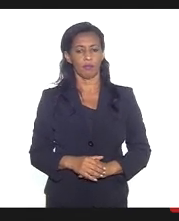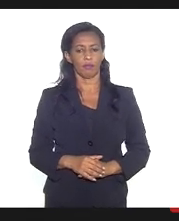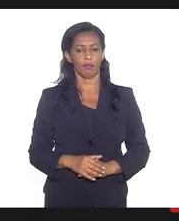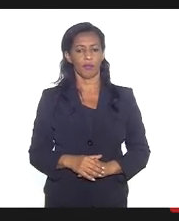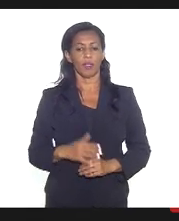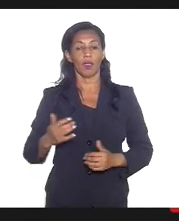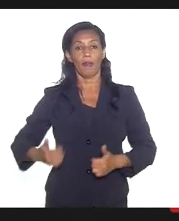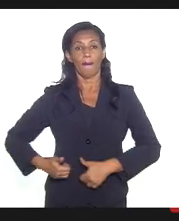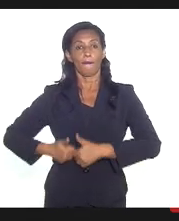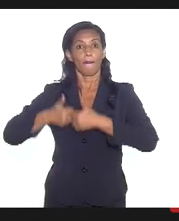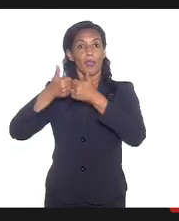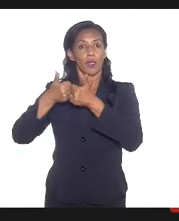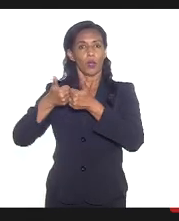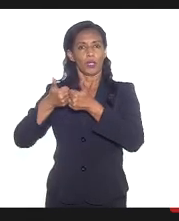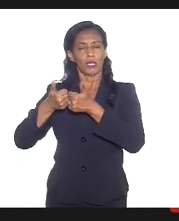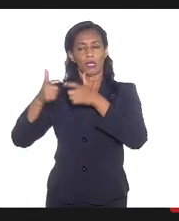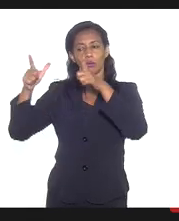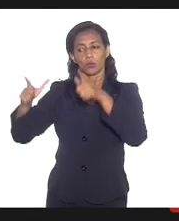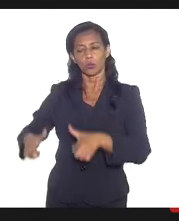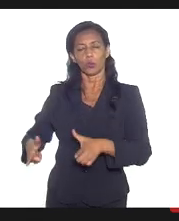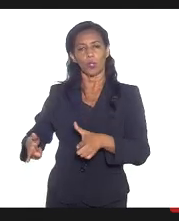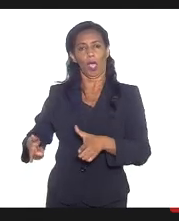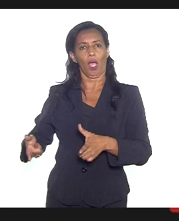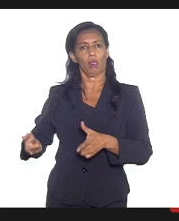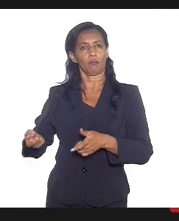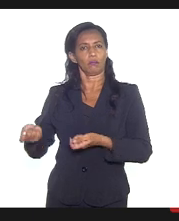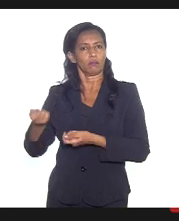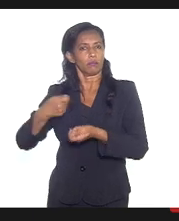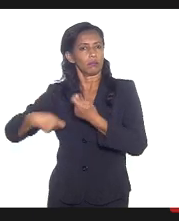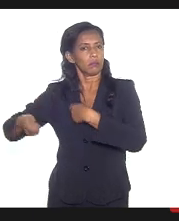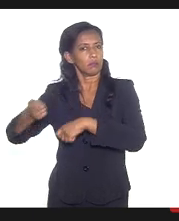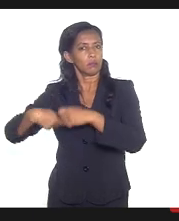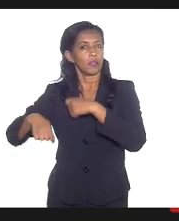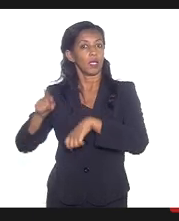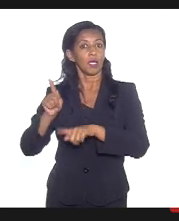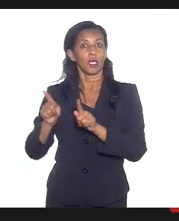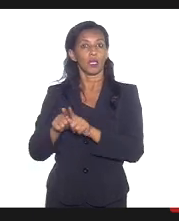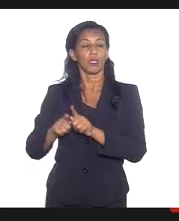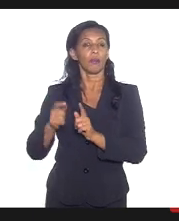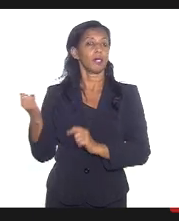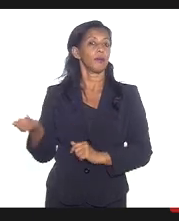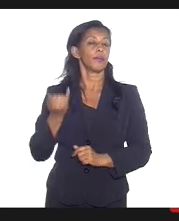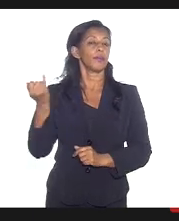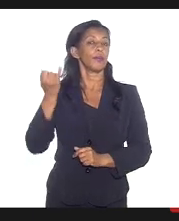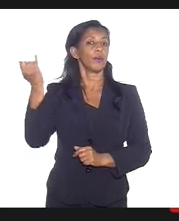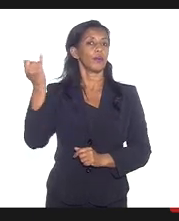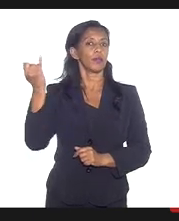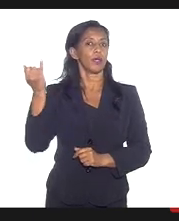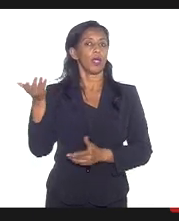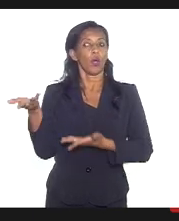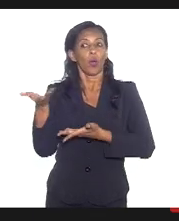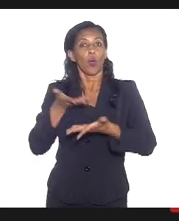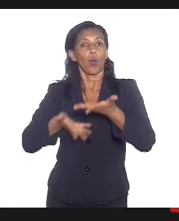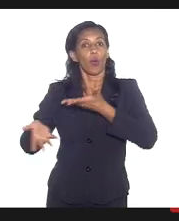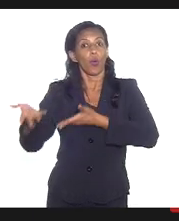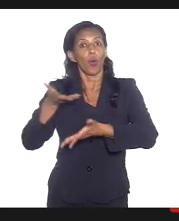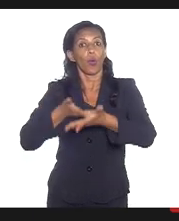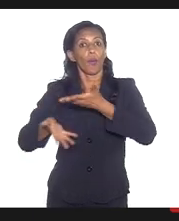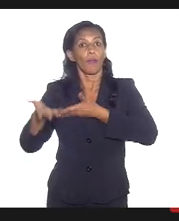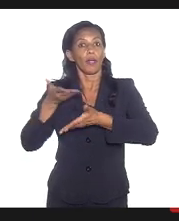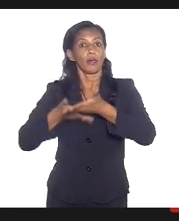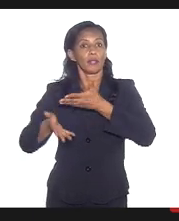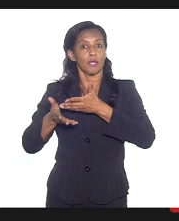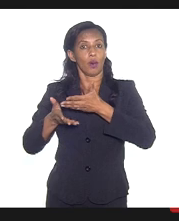questão da melhoria do ambiente de negócios. E uma questão importante que a gente coloca também é a cooperação entre os órgãos